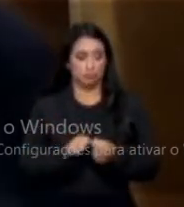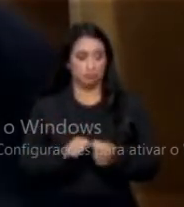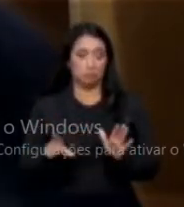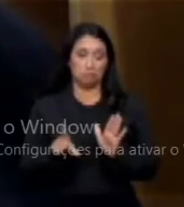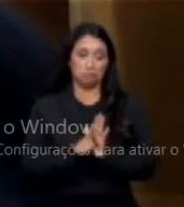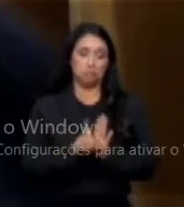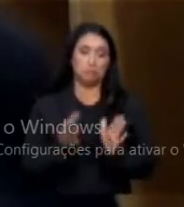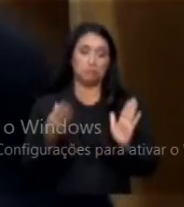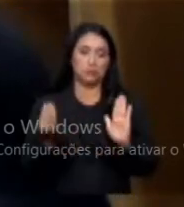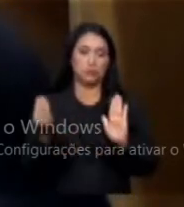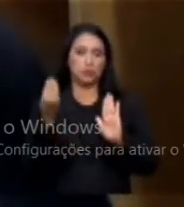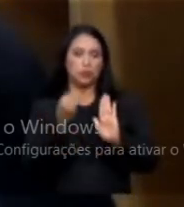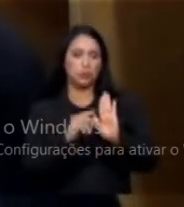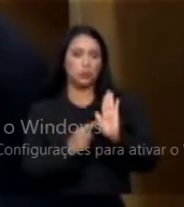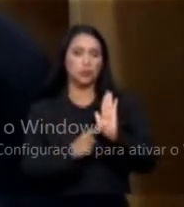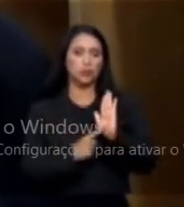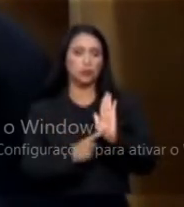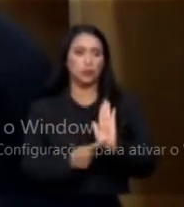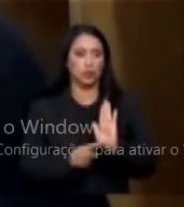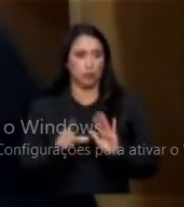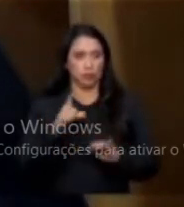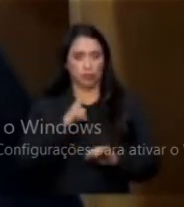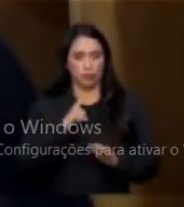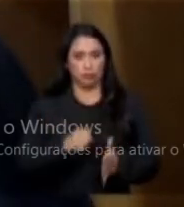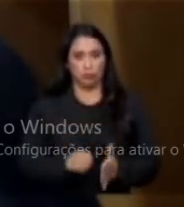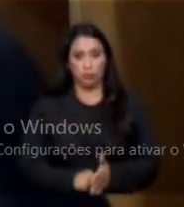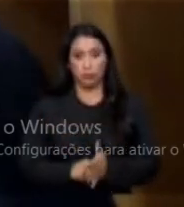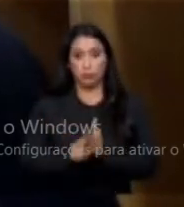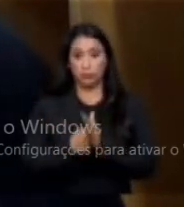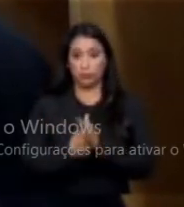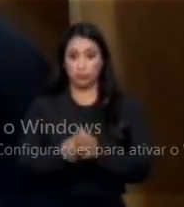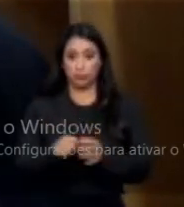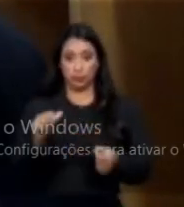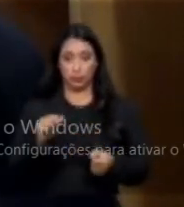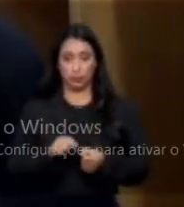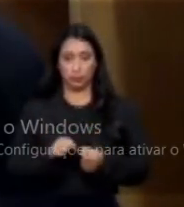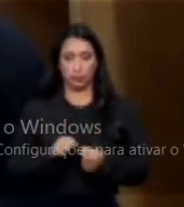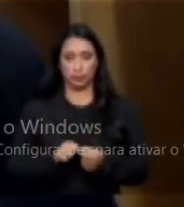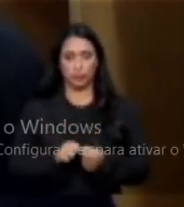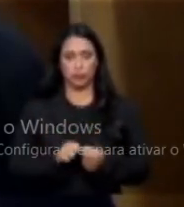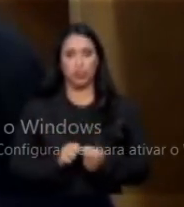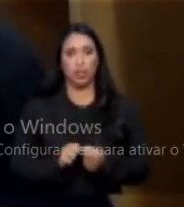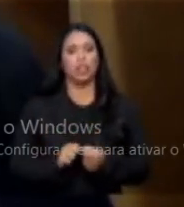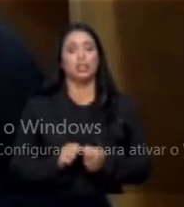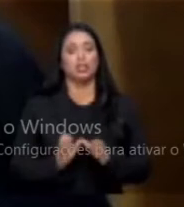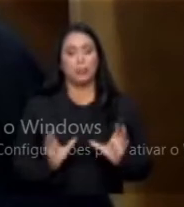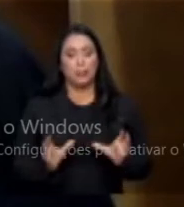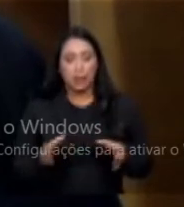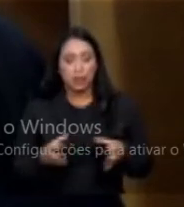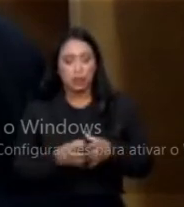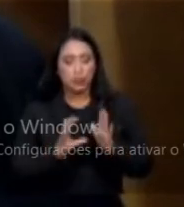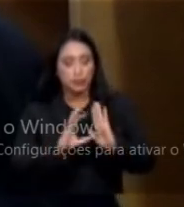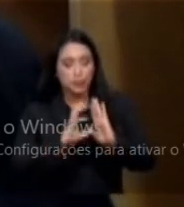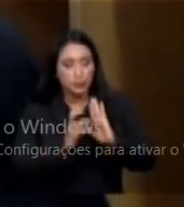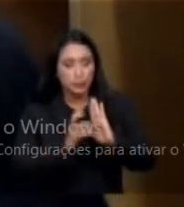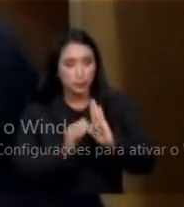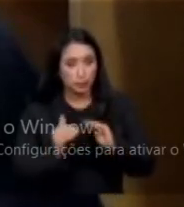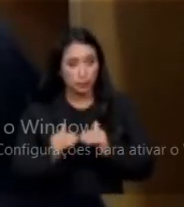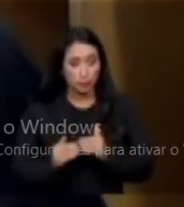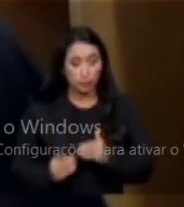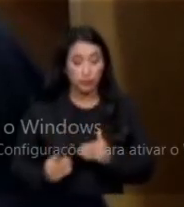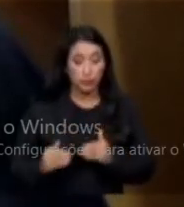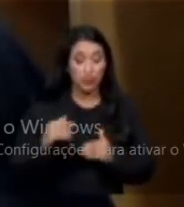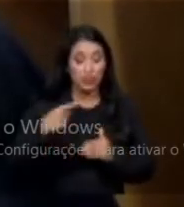O dispositivo que diz é vedada a formação de federação de partidos após o prazo